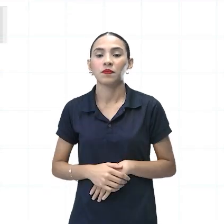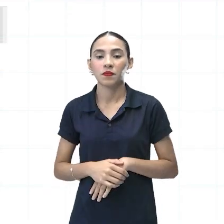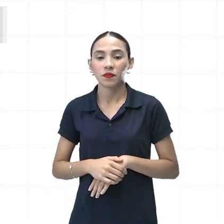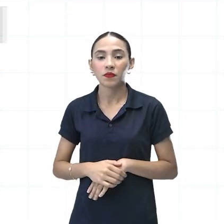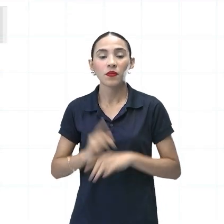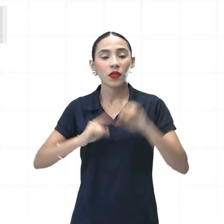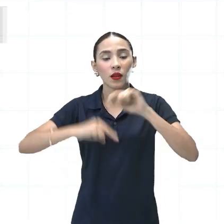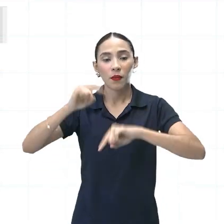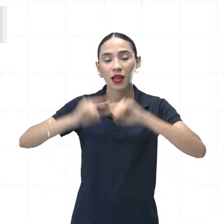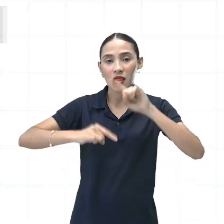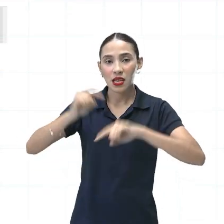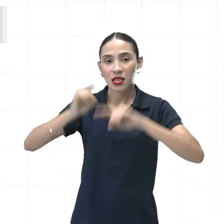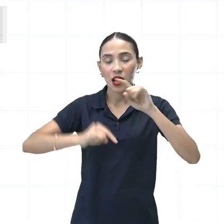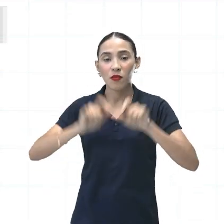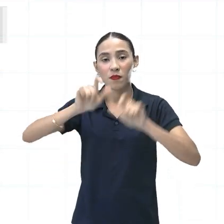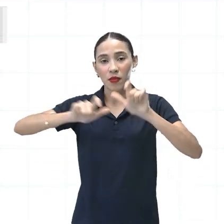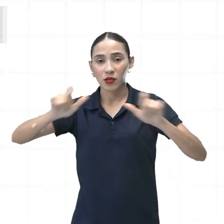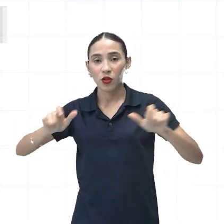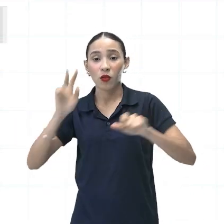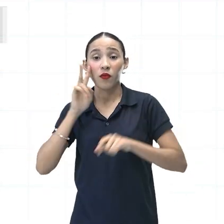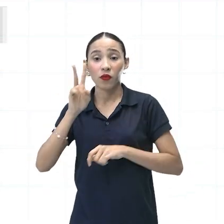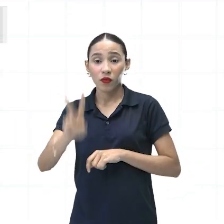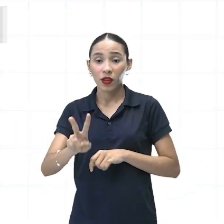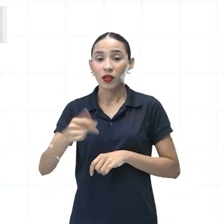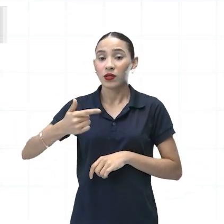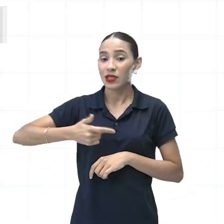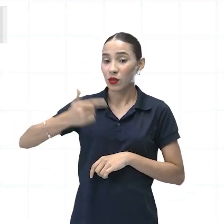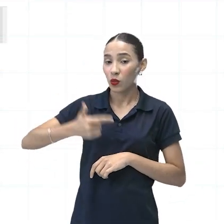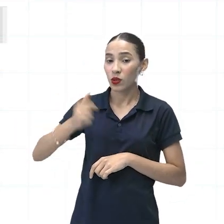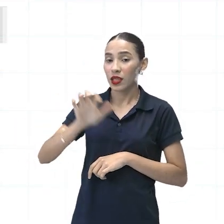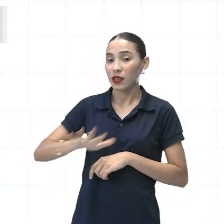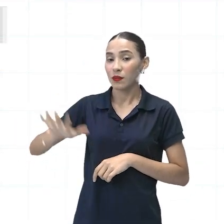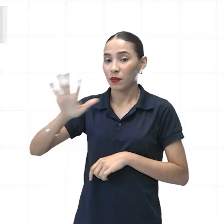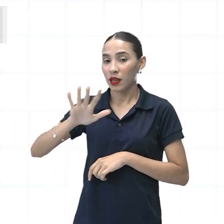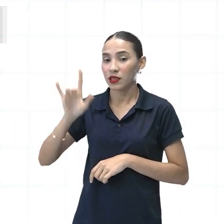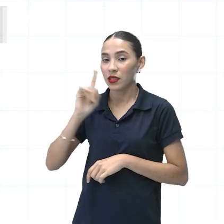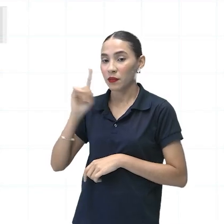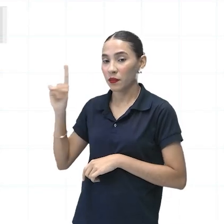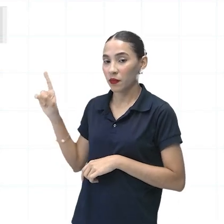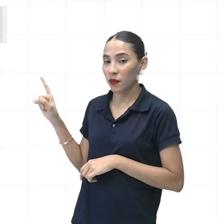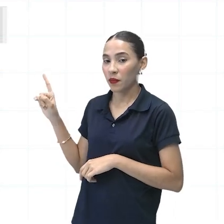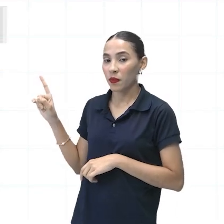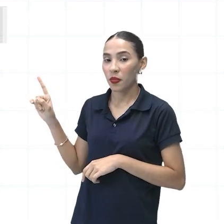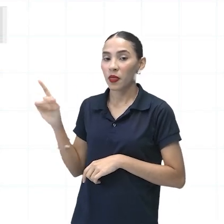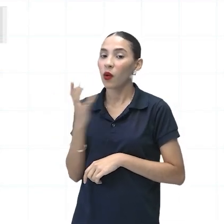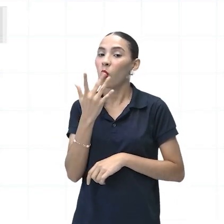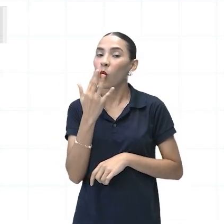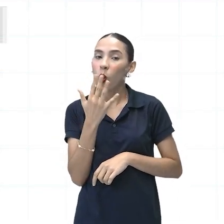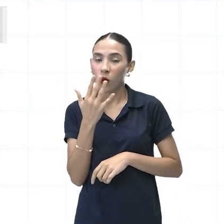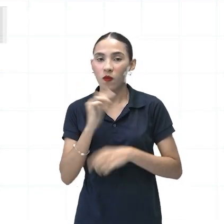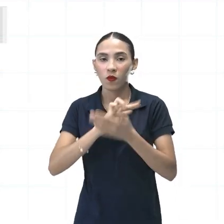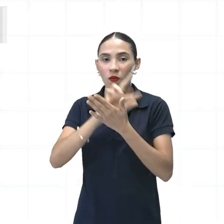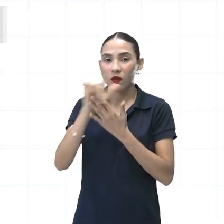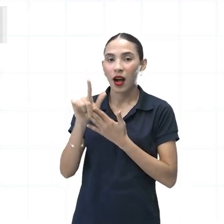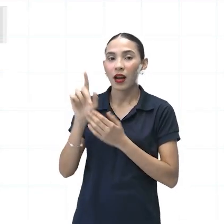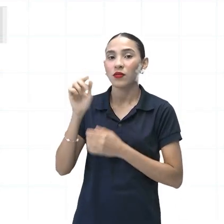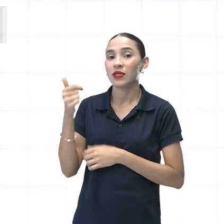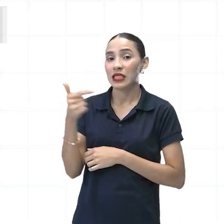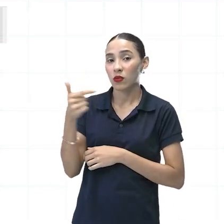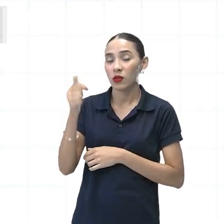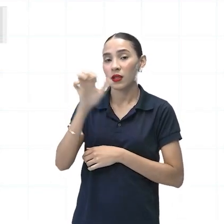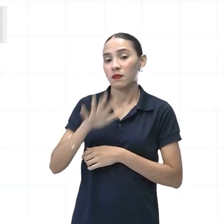esses objetos, essas pessoas que nós estamos vendo já na segunda imagem, tá? Que é a colorida que vocês estão vendo aí,